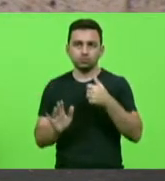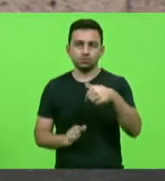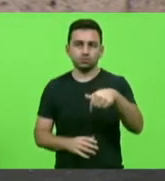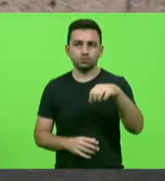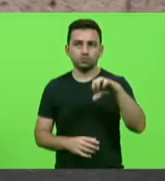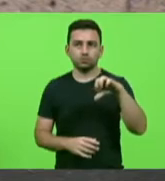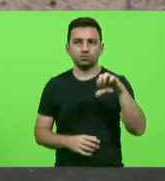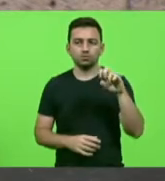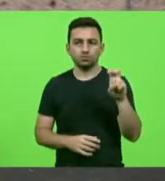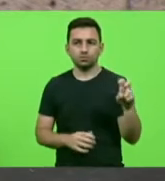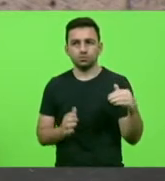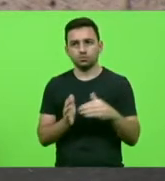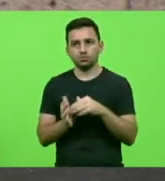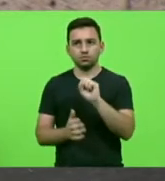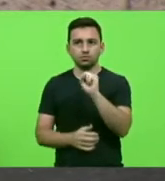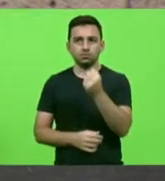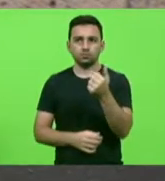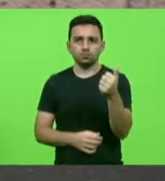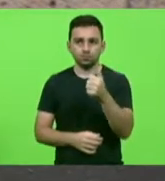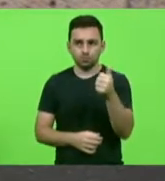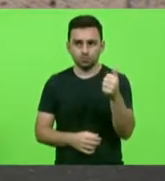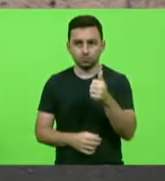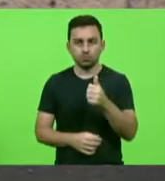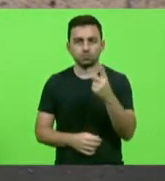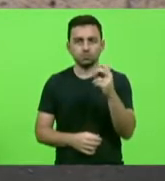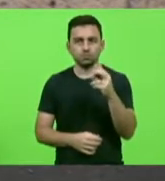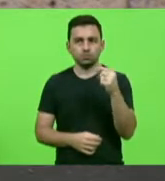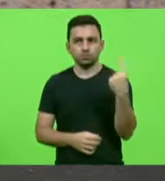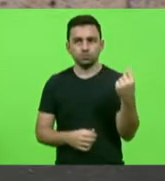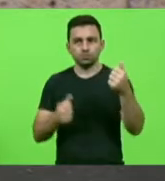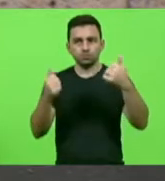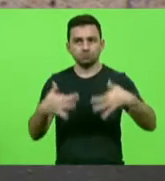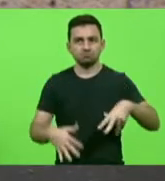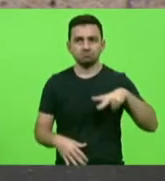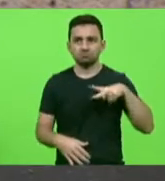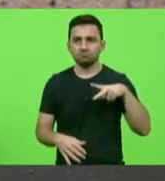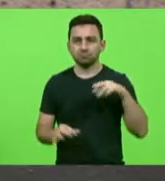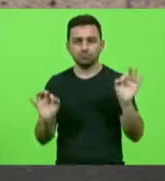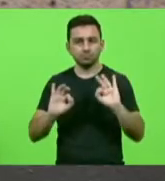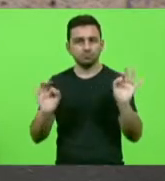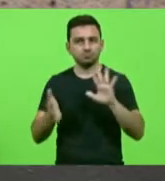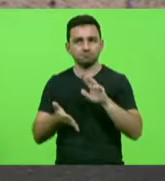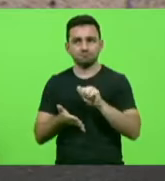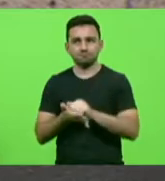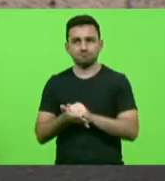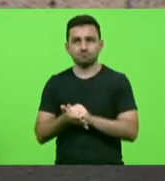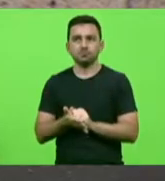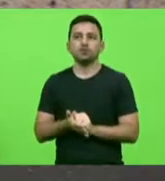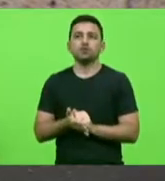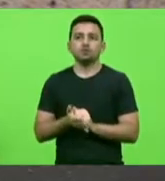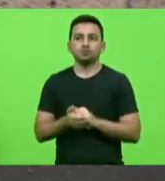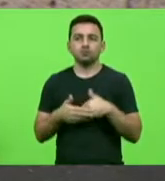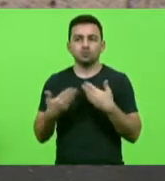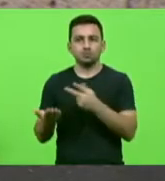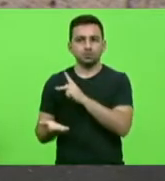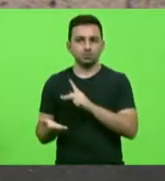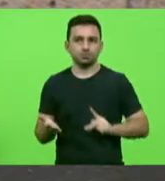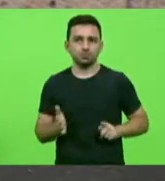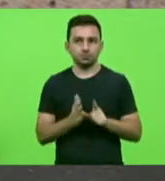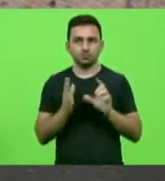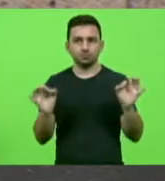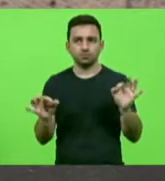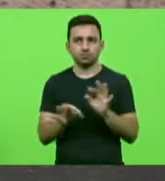795 a 811/2021. Explicações pessoais, não houve oradores inscritos. Nada mais havendo, o senhor presidente, antes de encerrar a sessão,